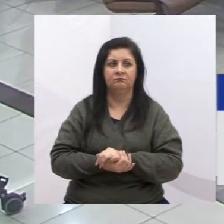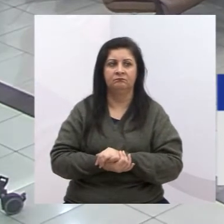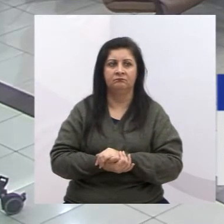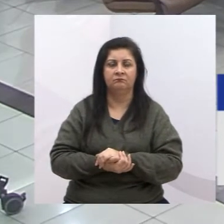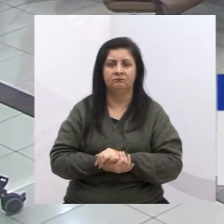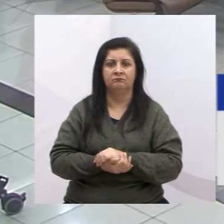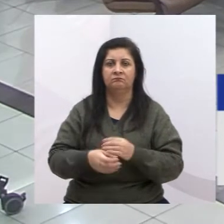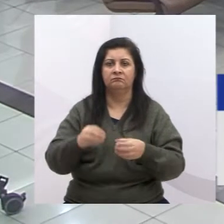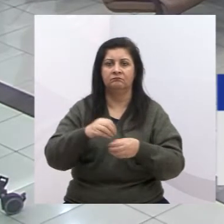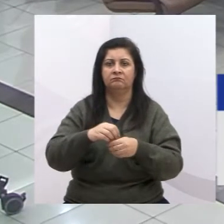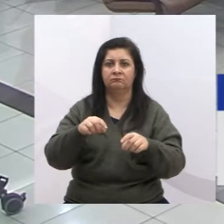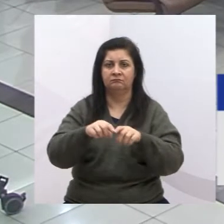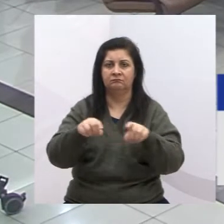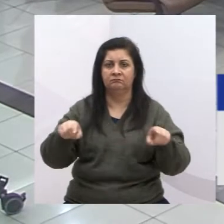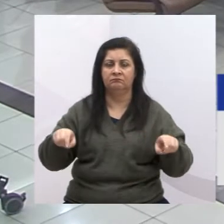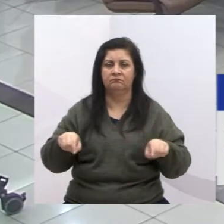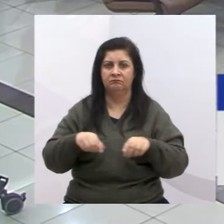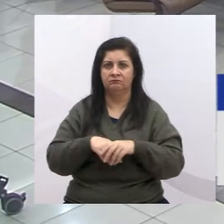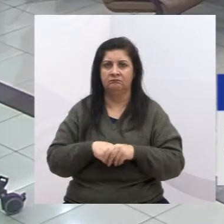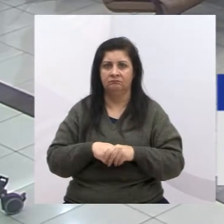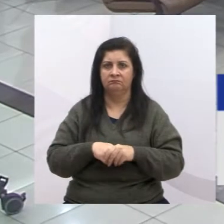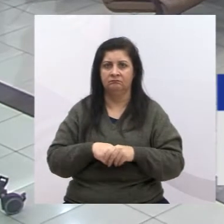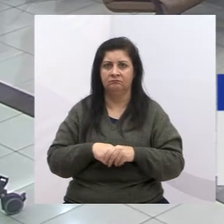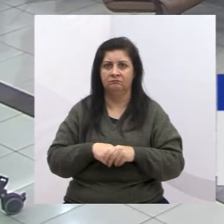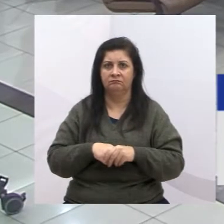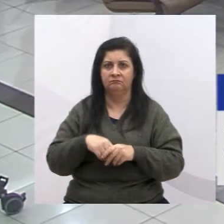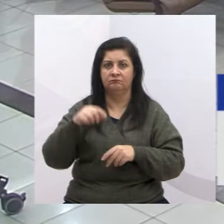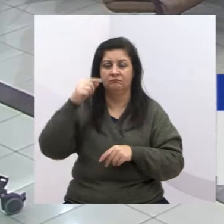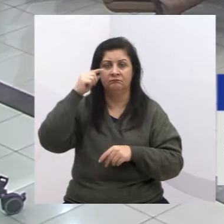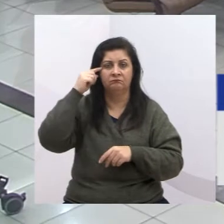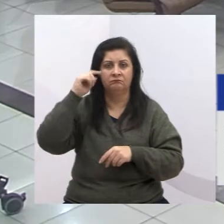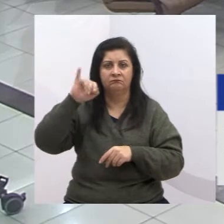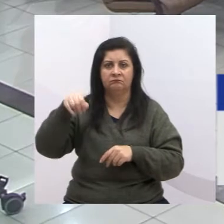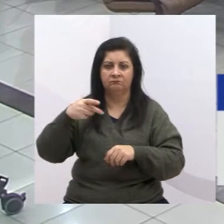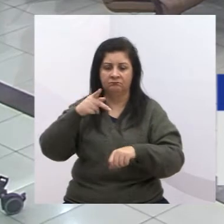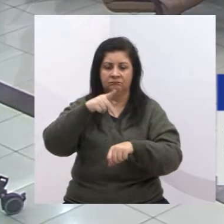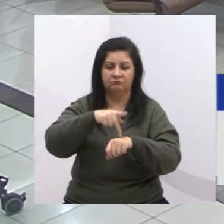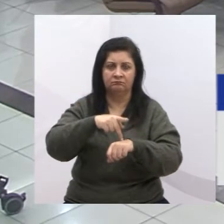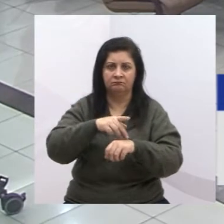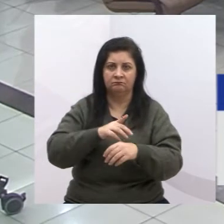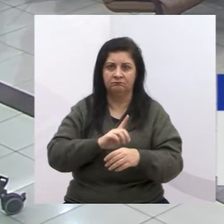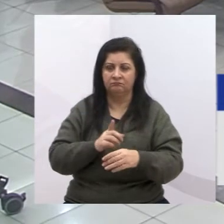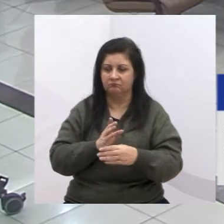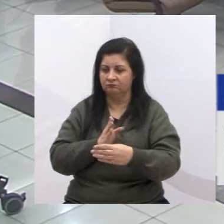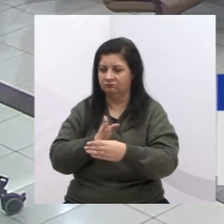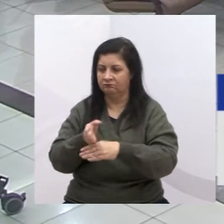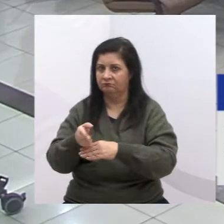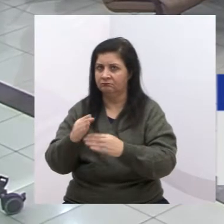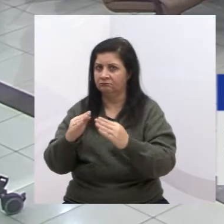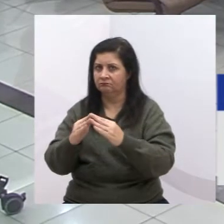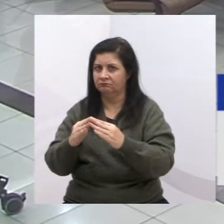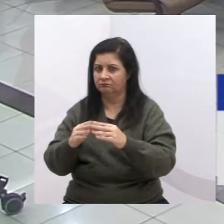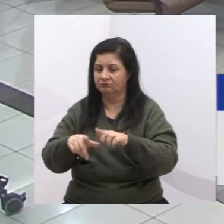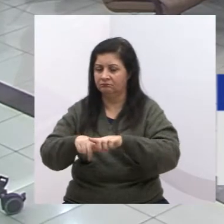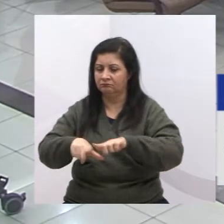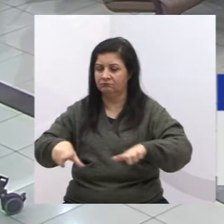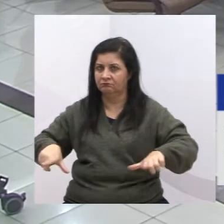dentro da sala de aula. Como o Japão é um país que não entra com sapato, entra de chinelo dentro da